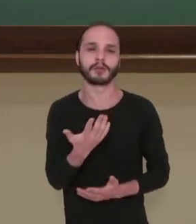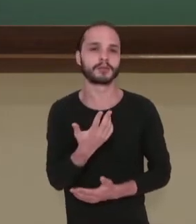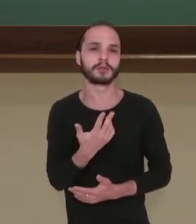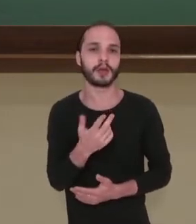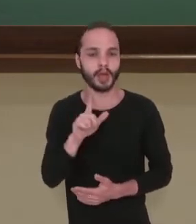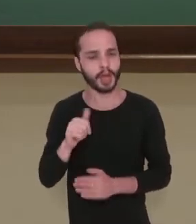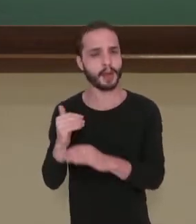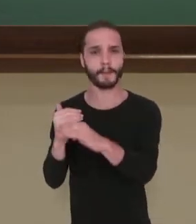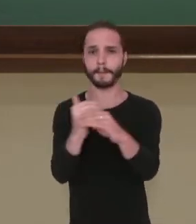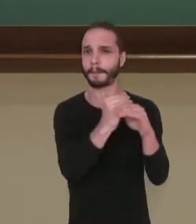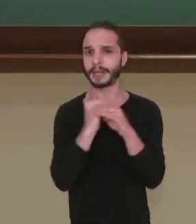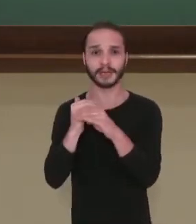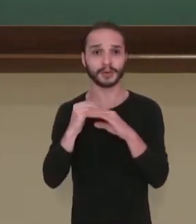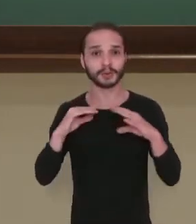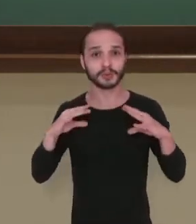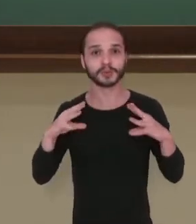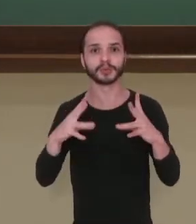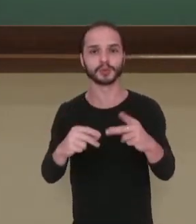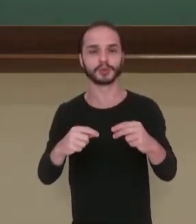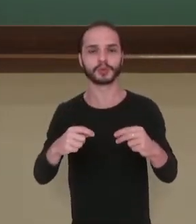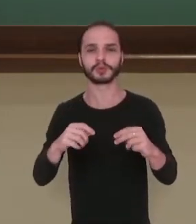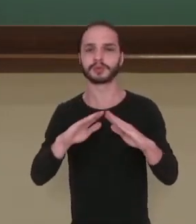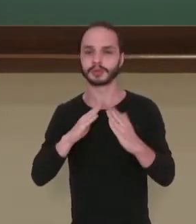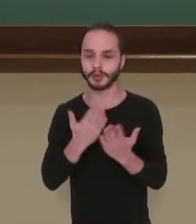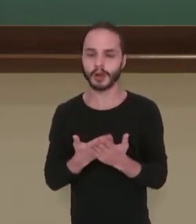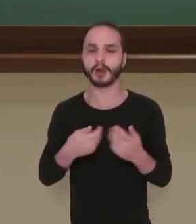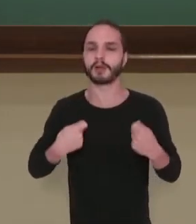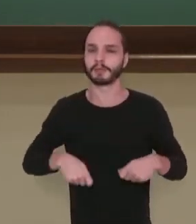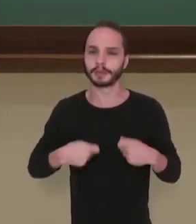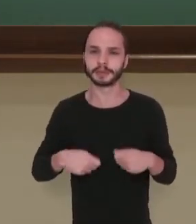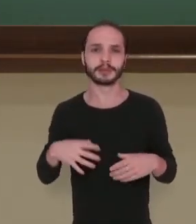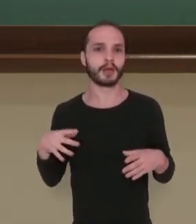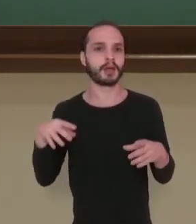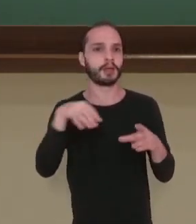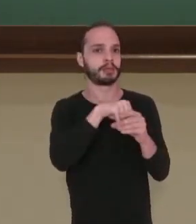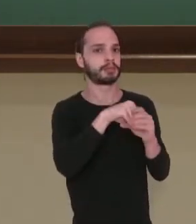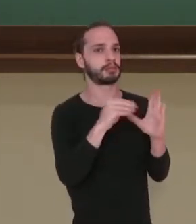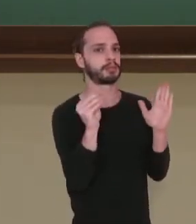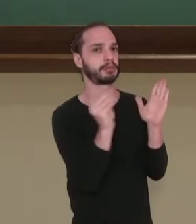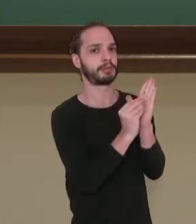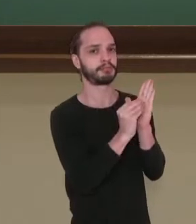é padrão. Toda a escola tem que ter no seu regimento justamente